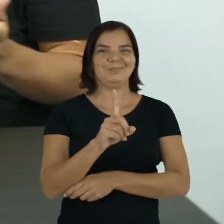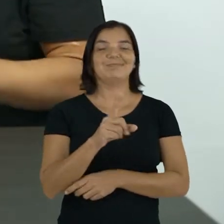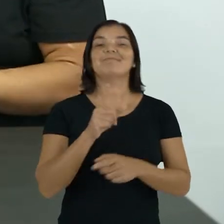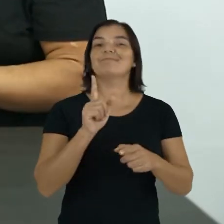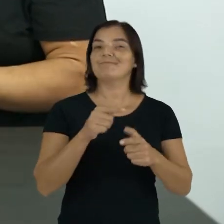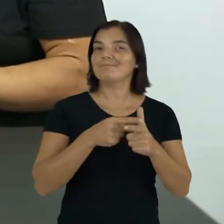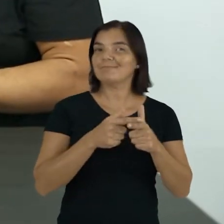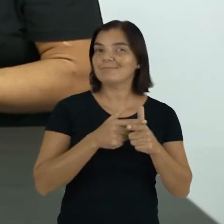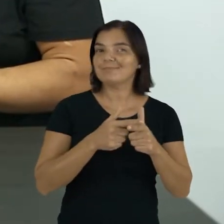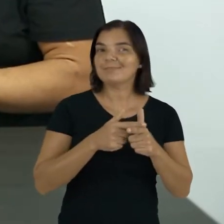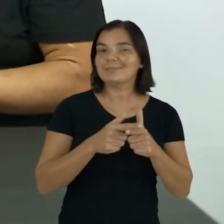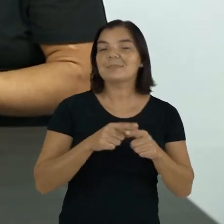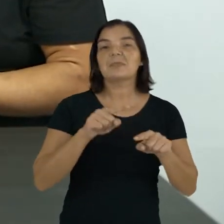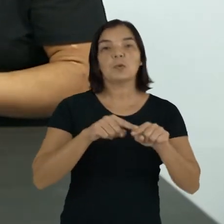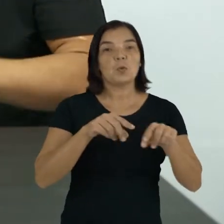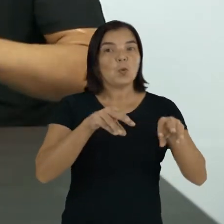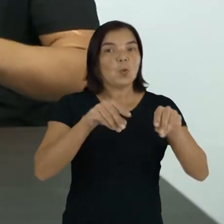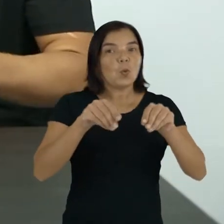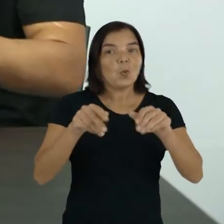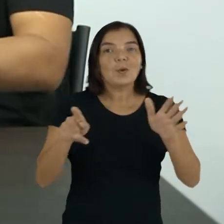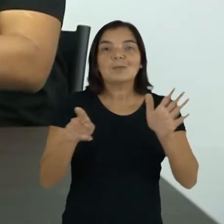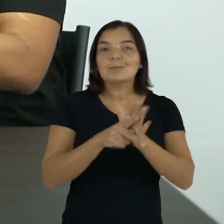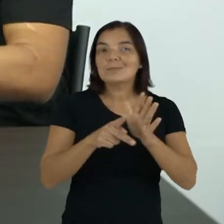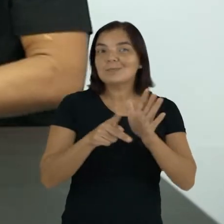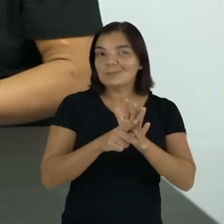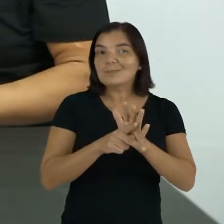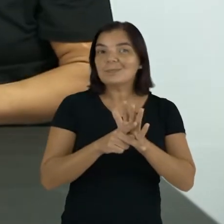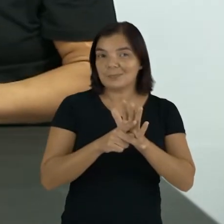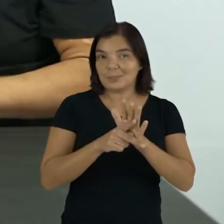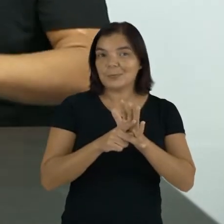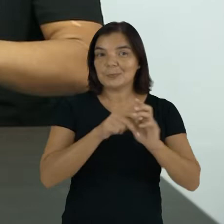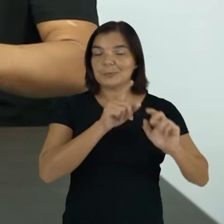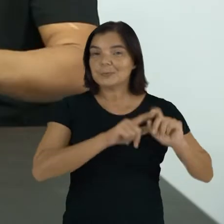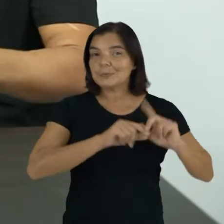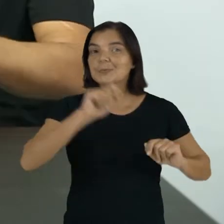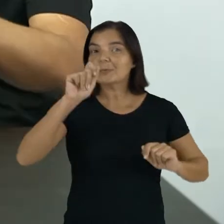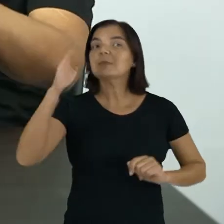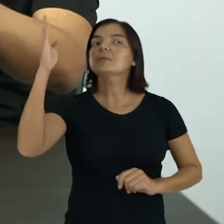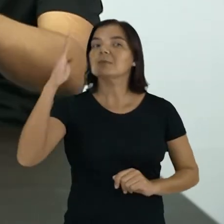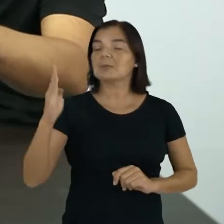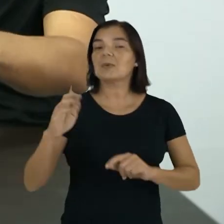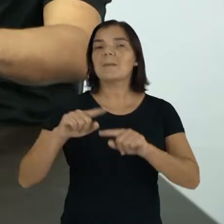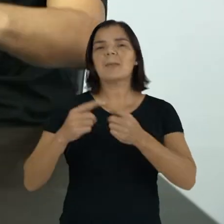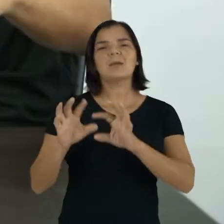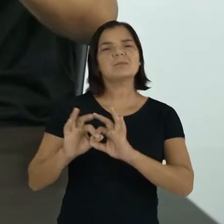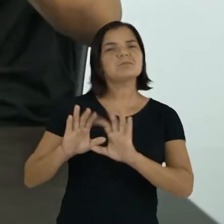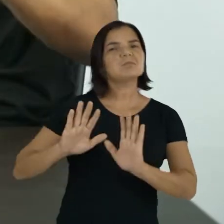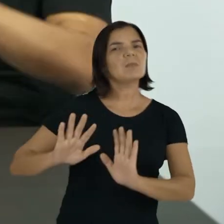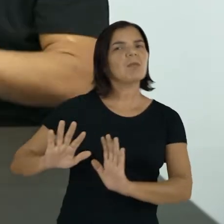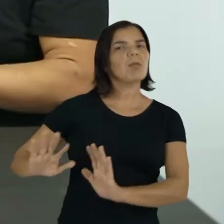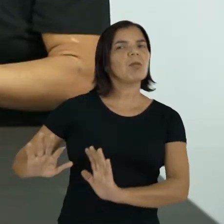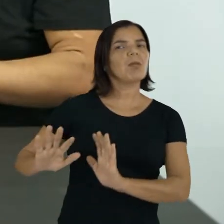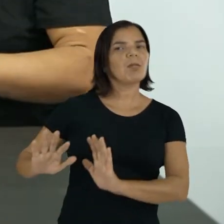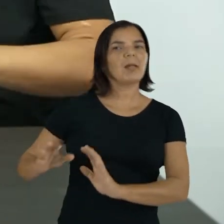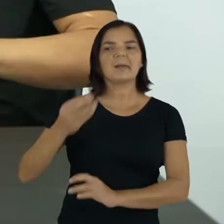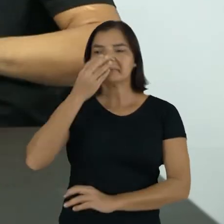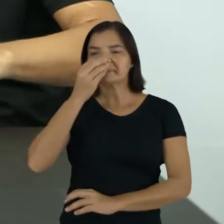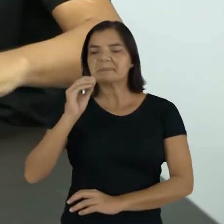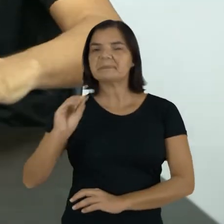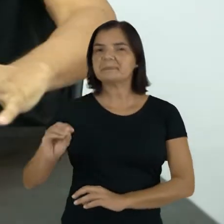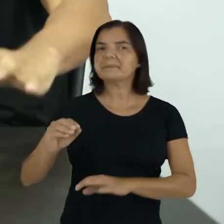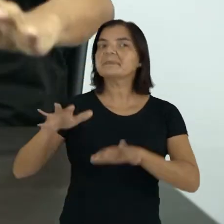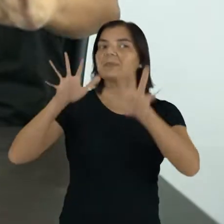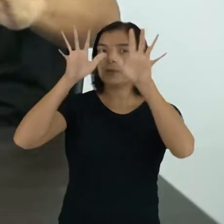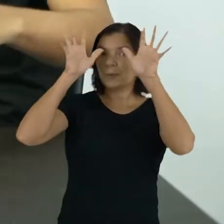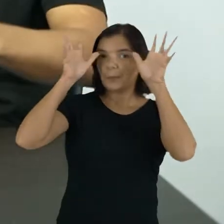é o problema. O território acreano vai ficar nas mãos do Brasil, mas o Brasil vai meio que deixar um pouquinho largado o Acre. O Acre